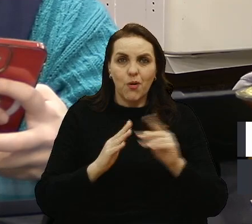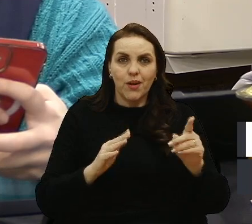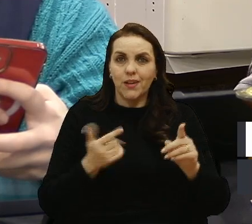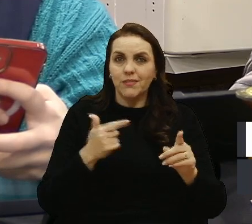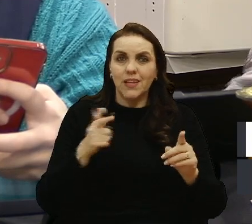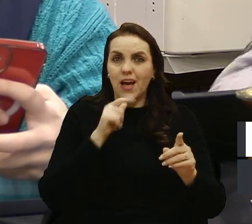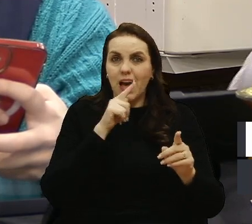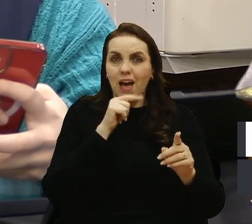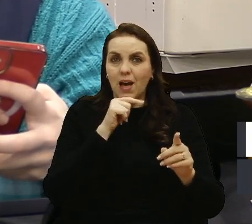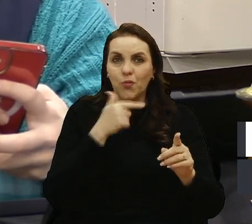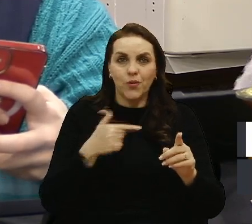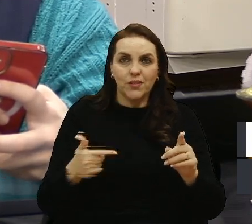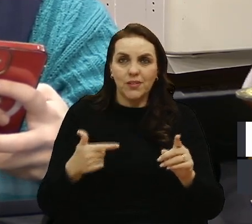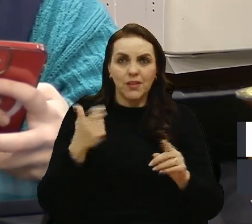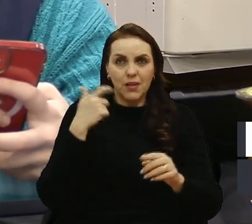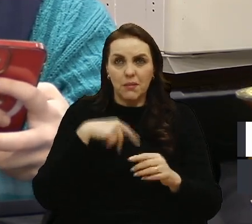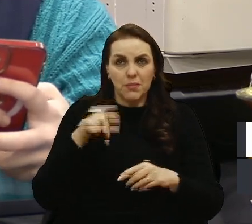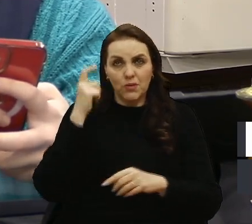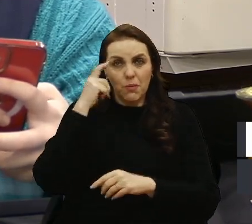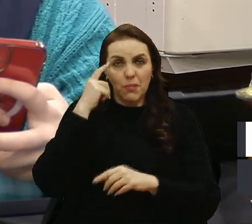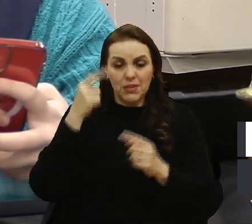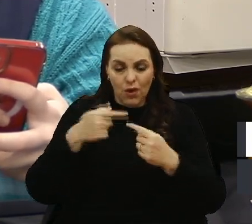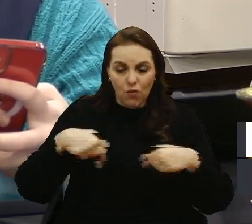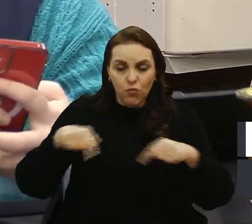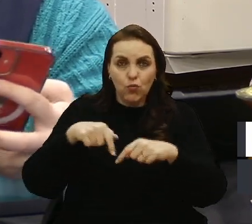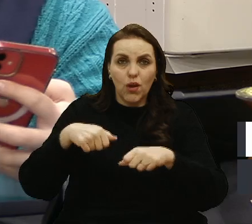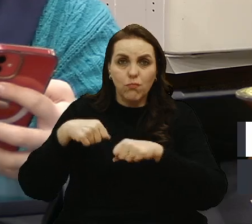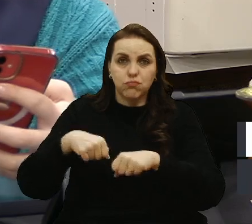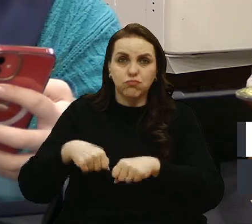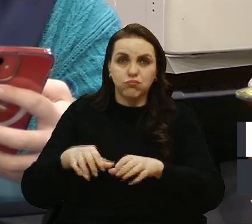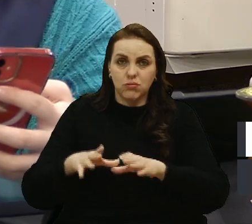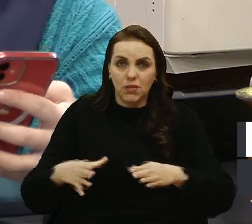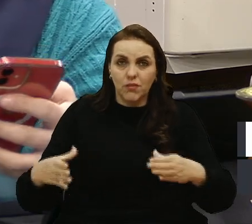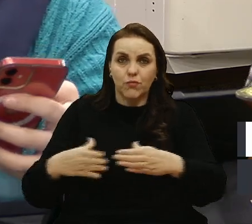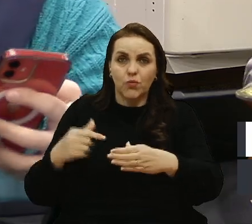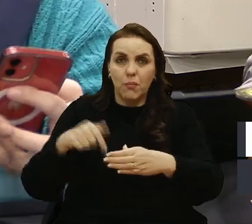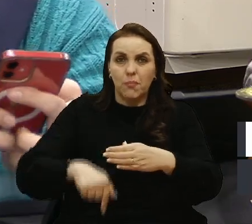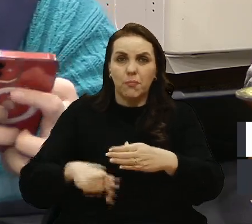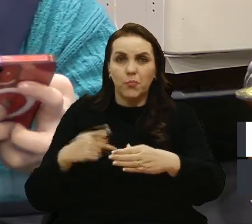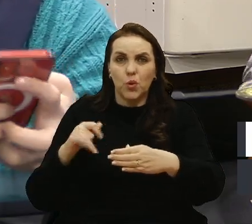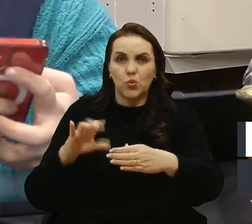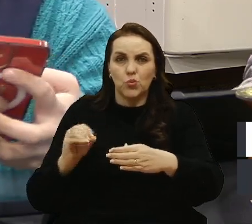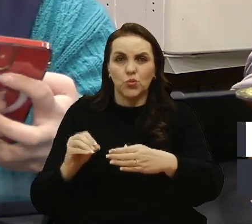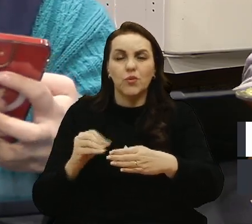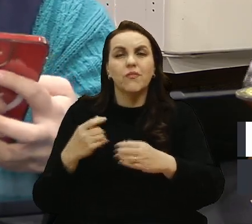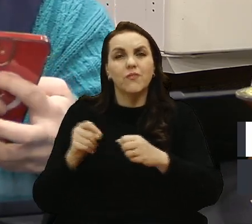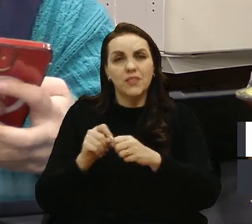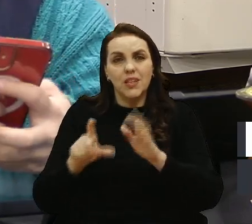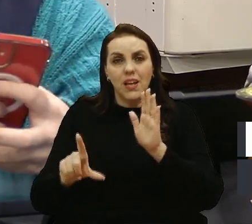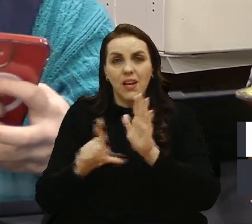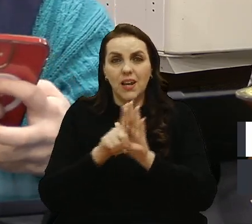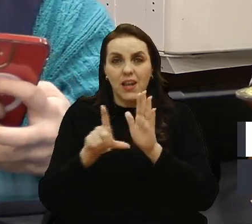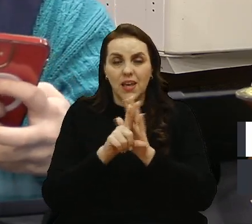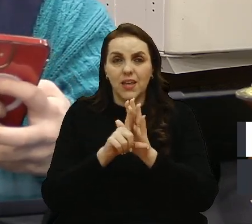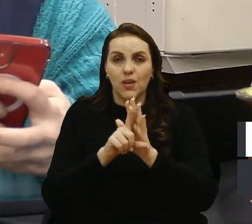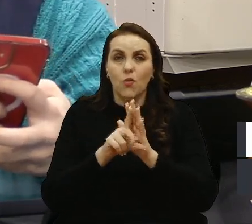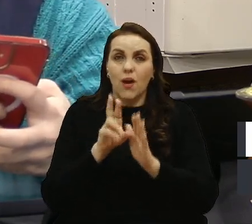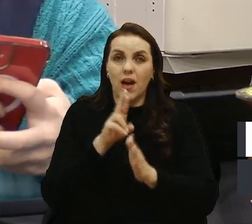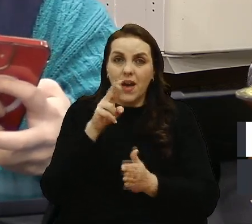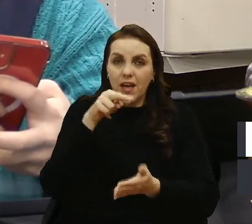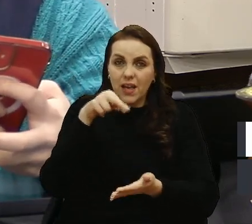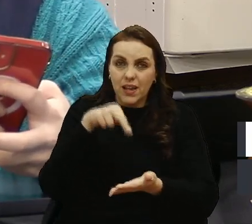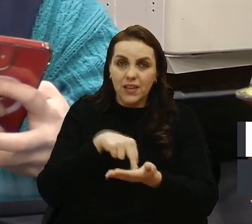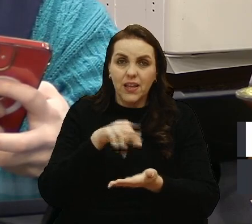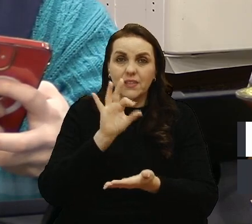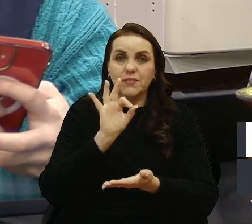Ou será que ninguém pensa que a pessoa vai furar um poço artesiano? Então que a gente faça a lei em acordo com a nossa realidade e não em acordo com a